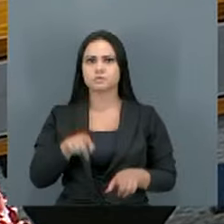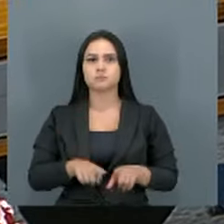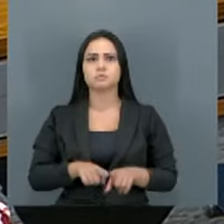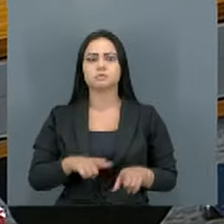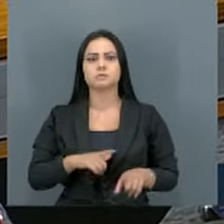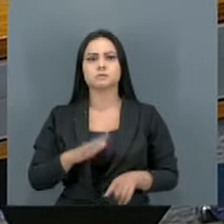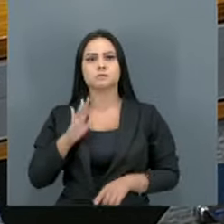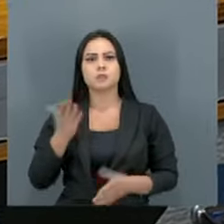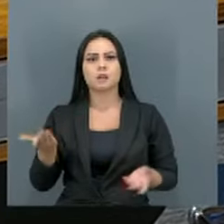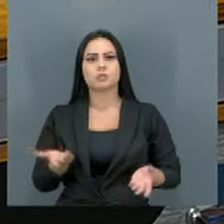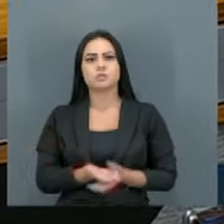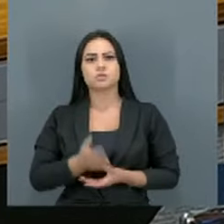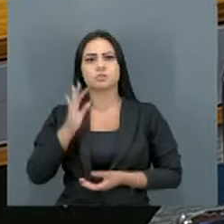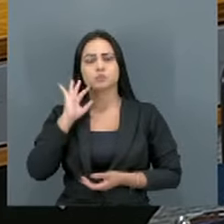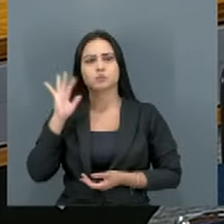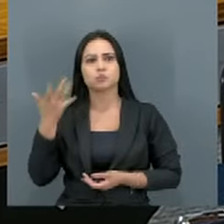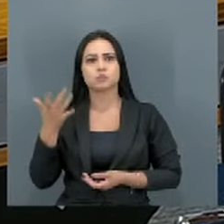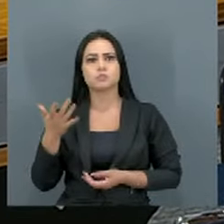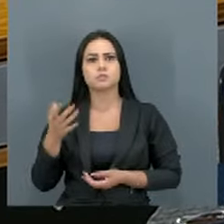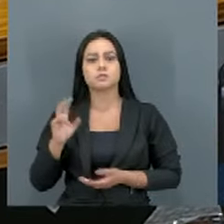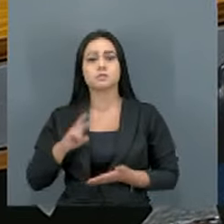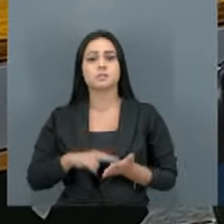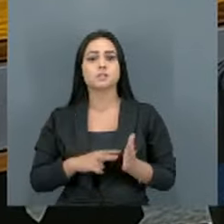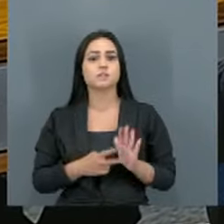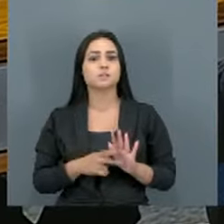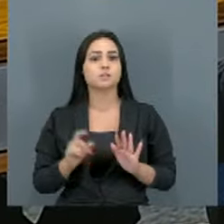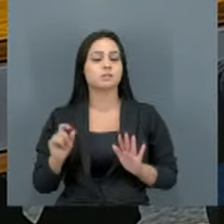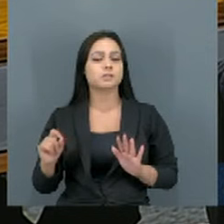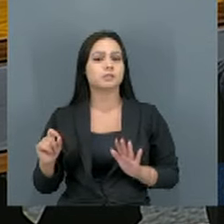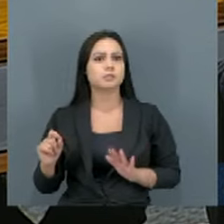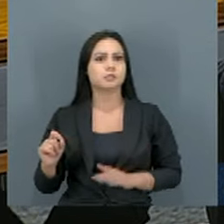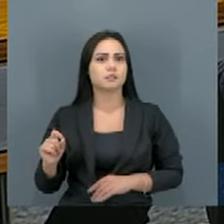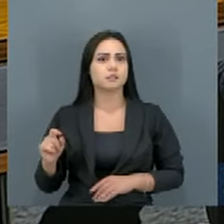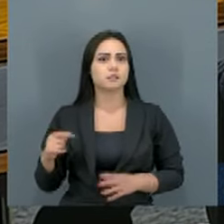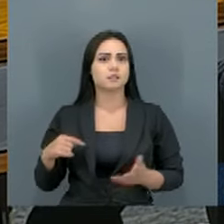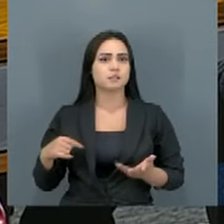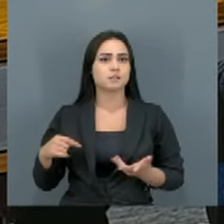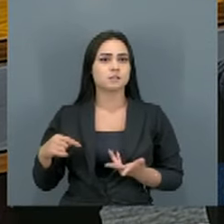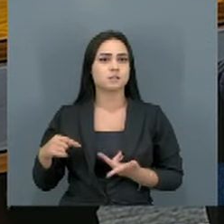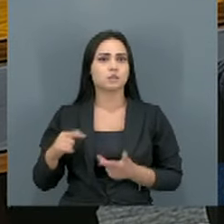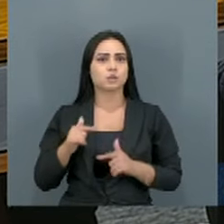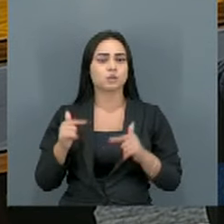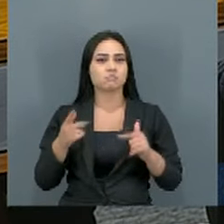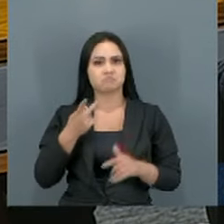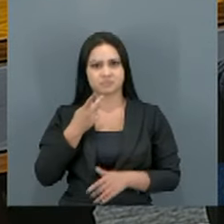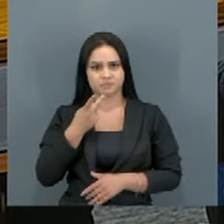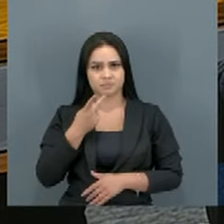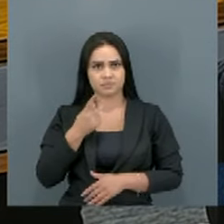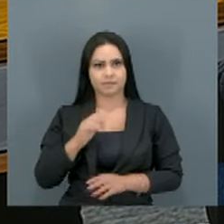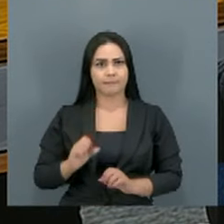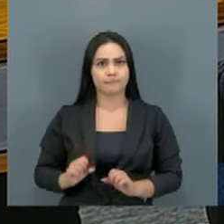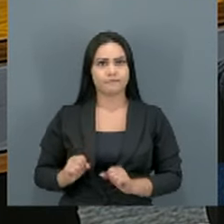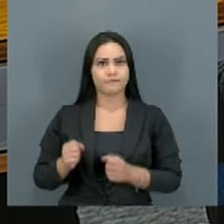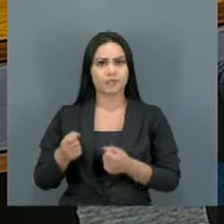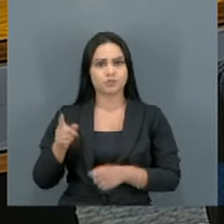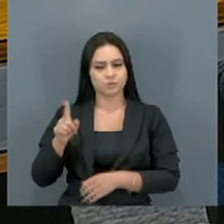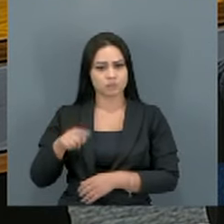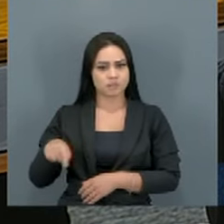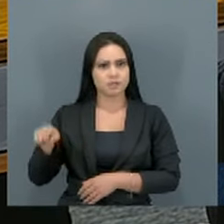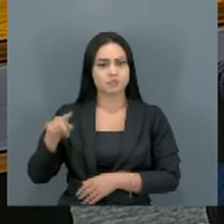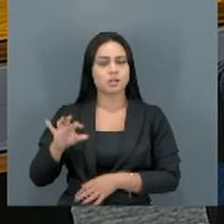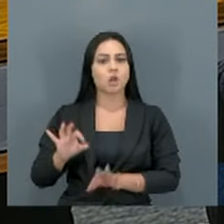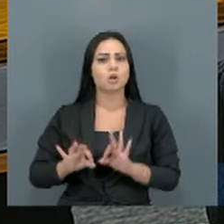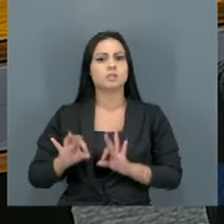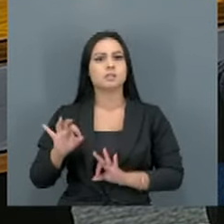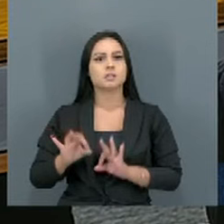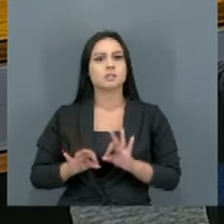tomadas de decisões, ou seja, eles, em outras palavras, defendem vocês, a